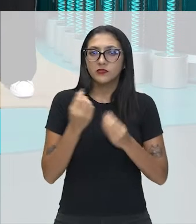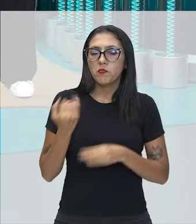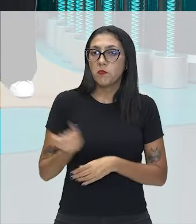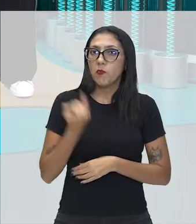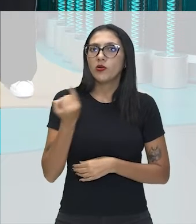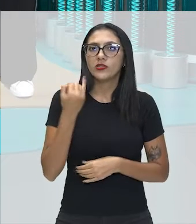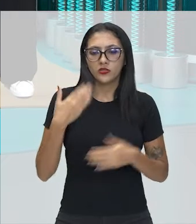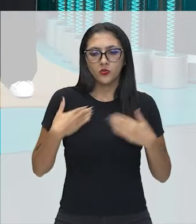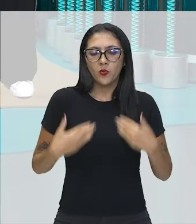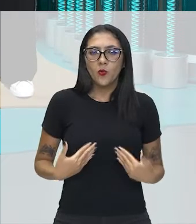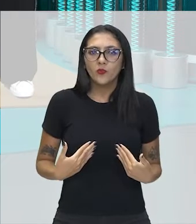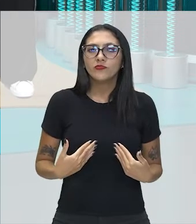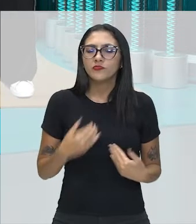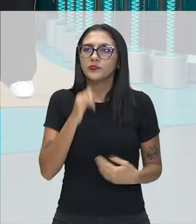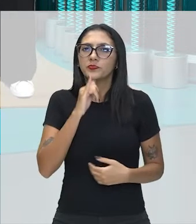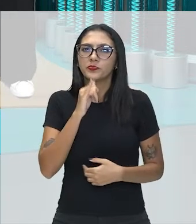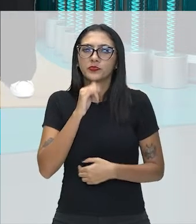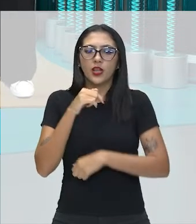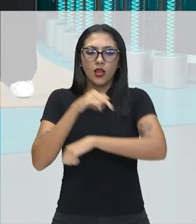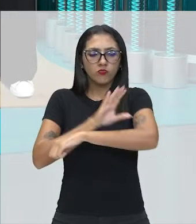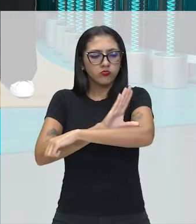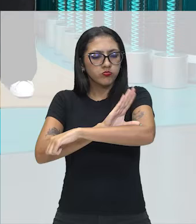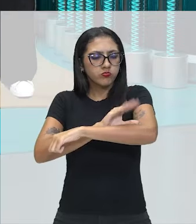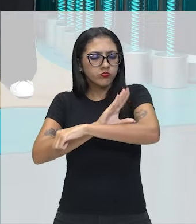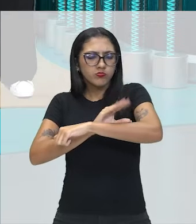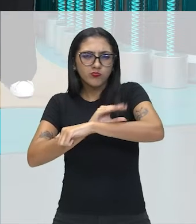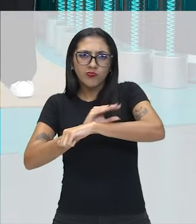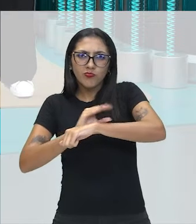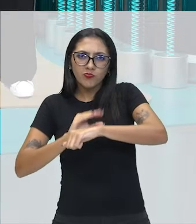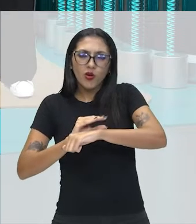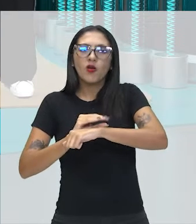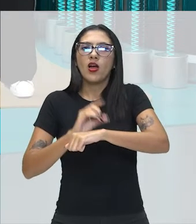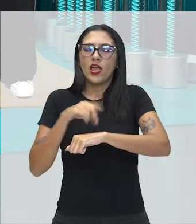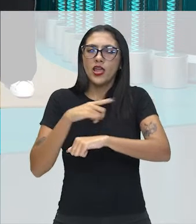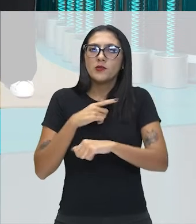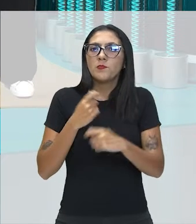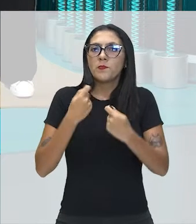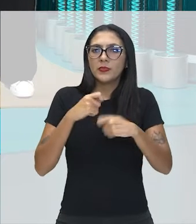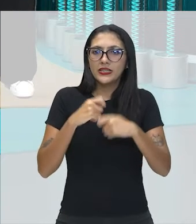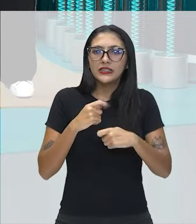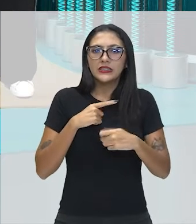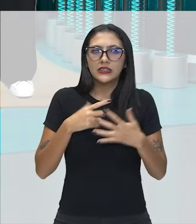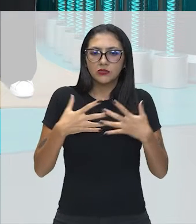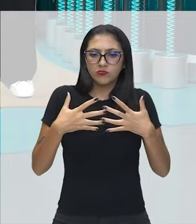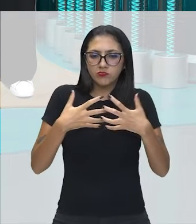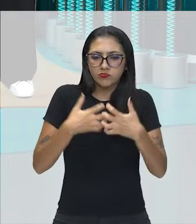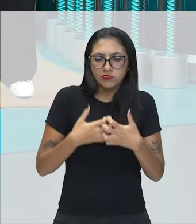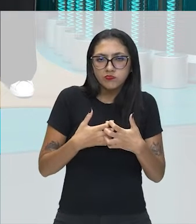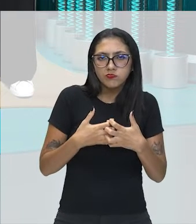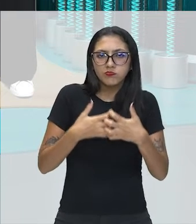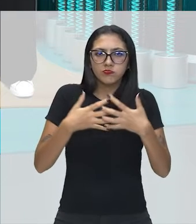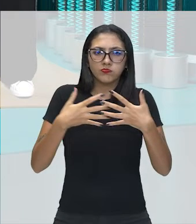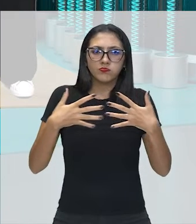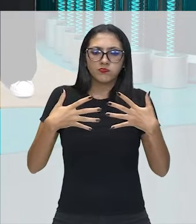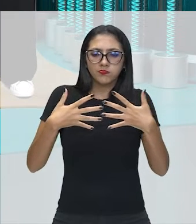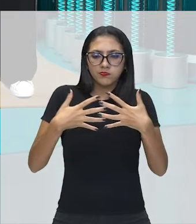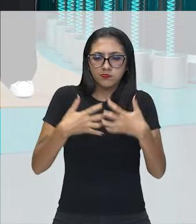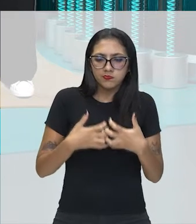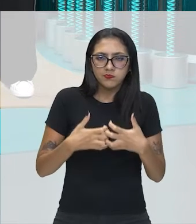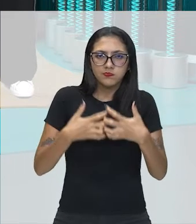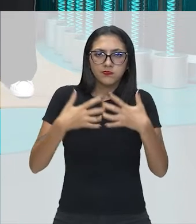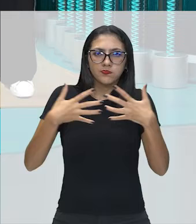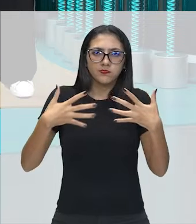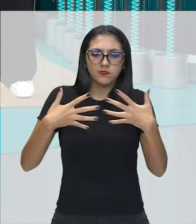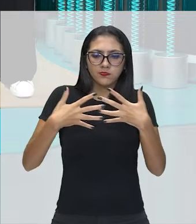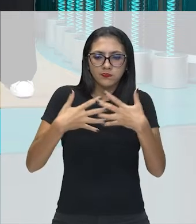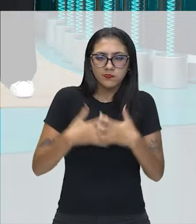O nosso músculo, para ele produzir força, ele tem que fazer esse movimento de contrair e relaxar, contrair e